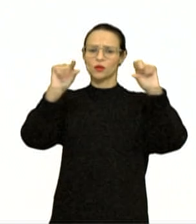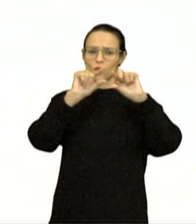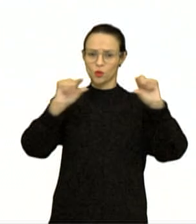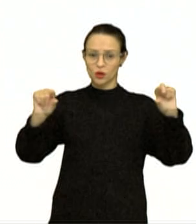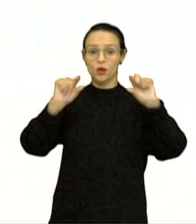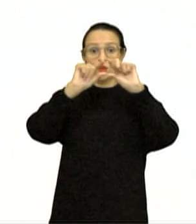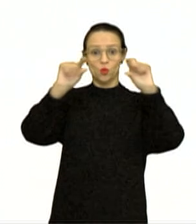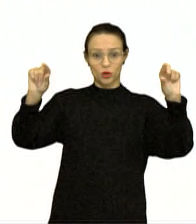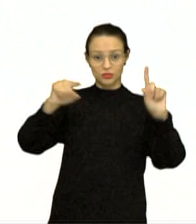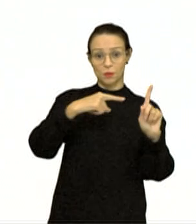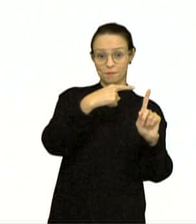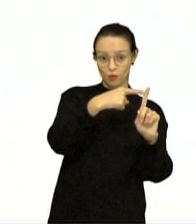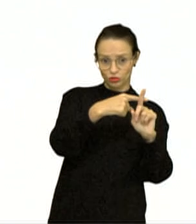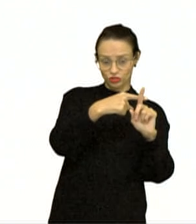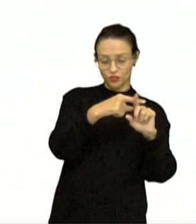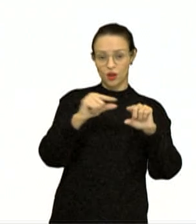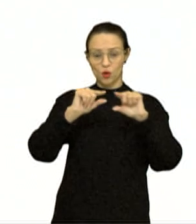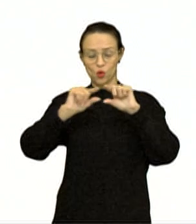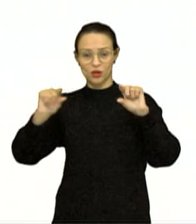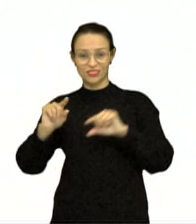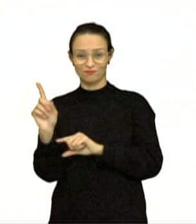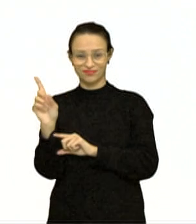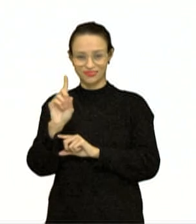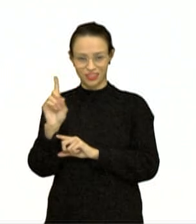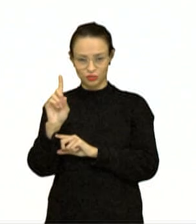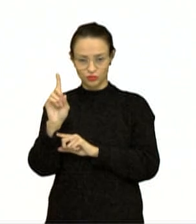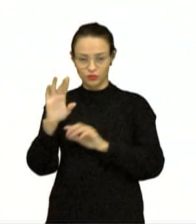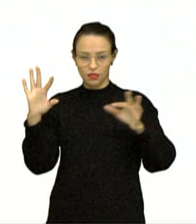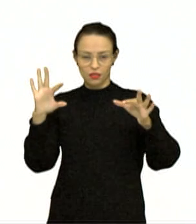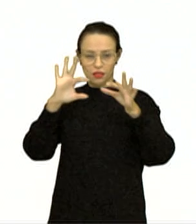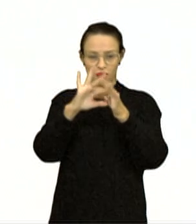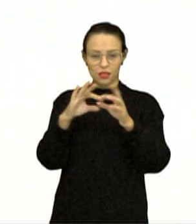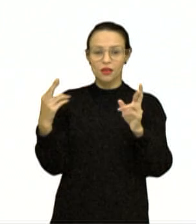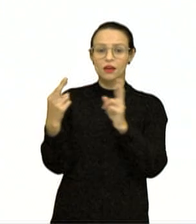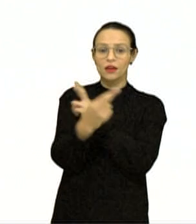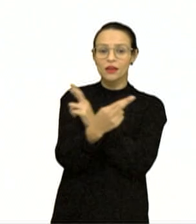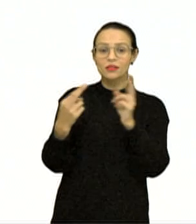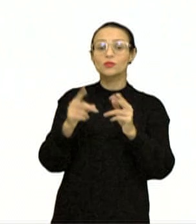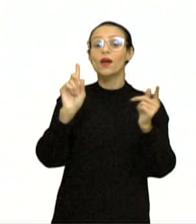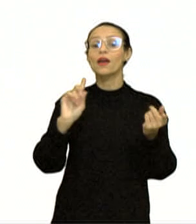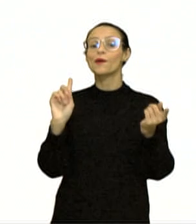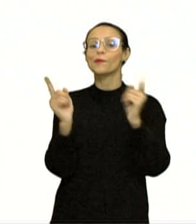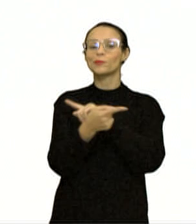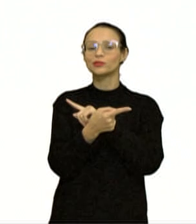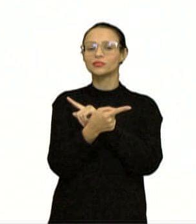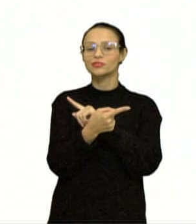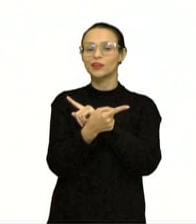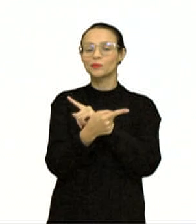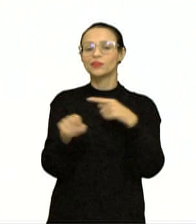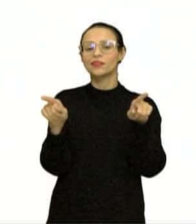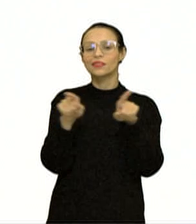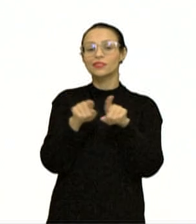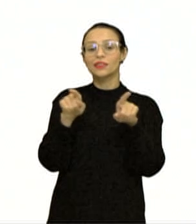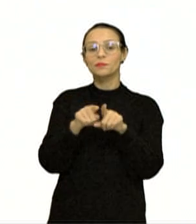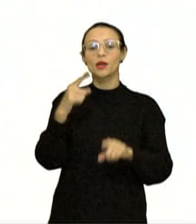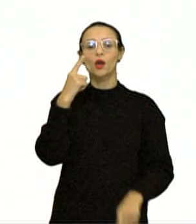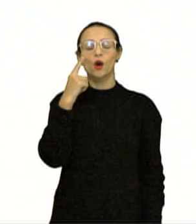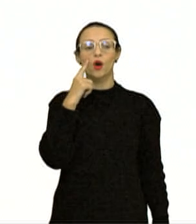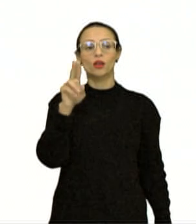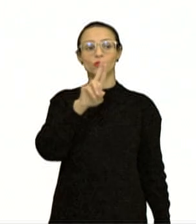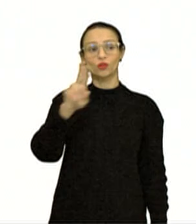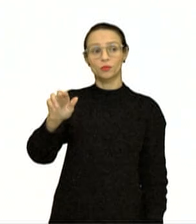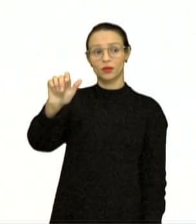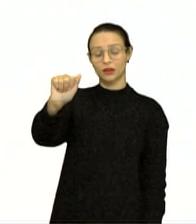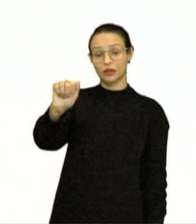oração positiva e outra negativa, a relação estabelecida é de oposição, também chamada de